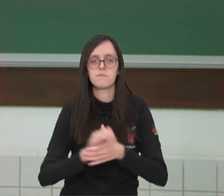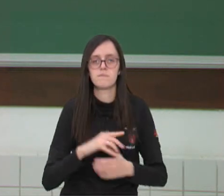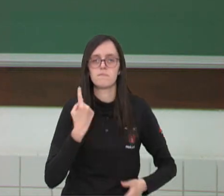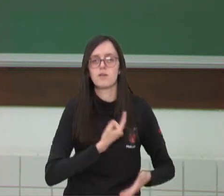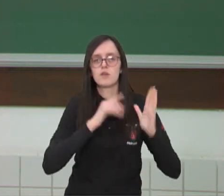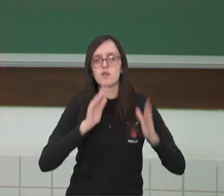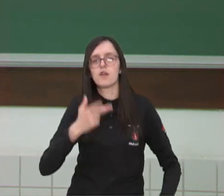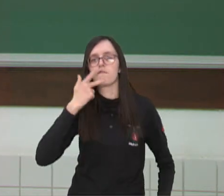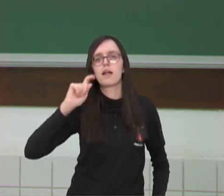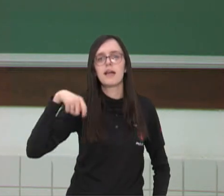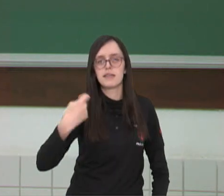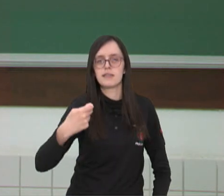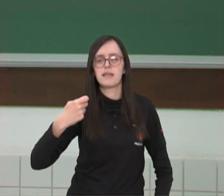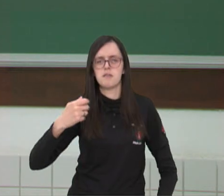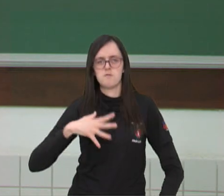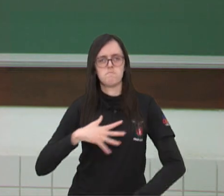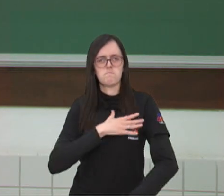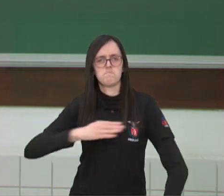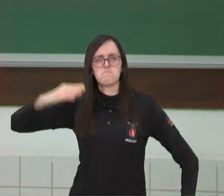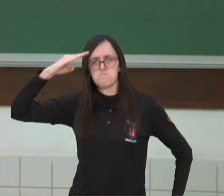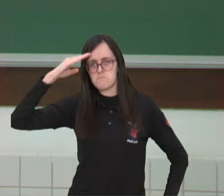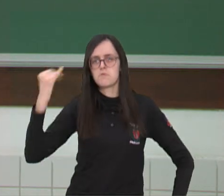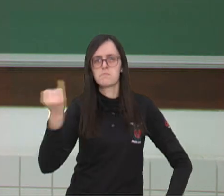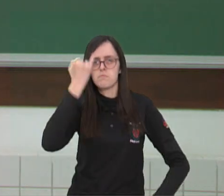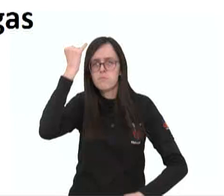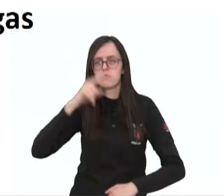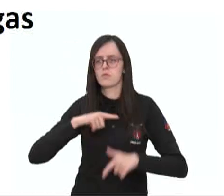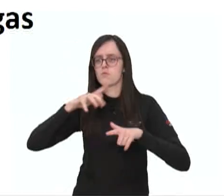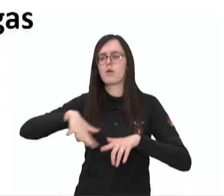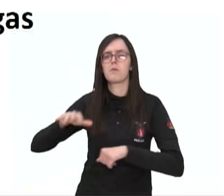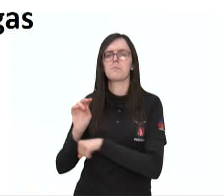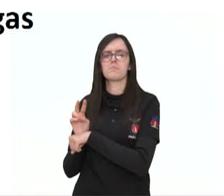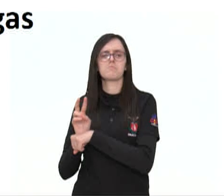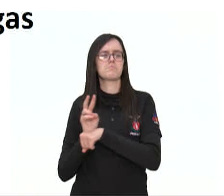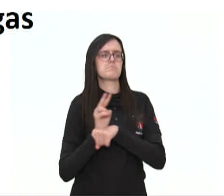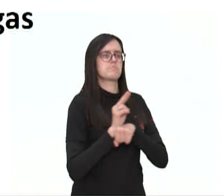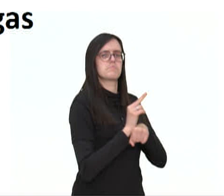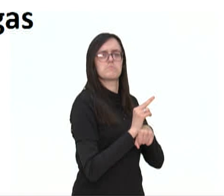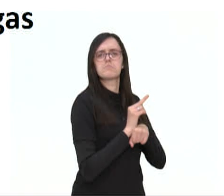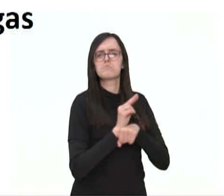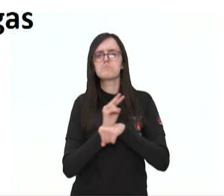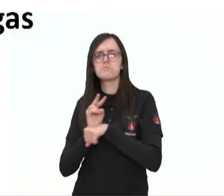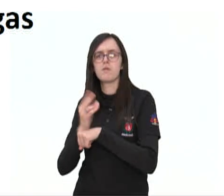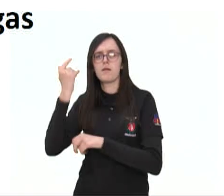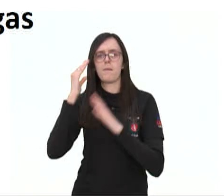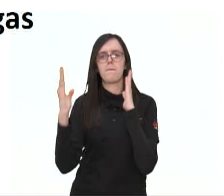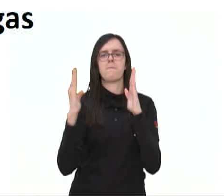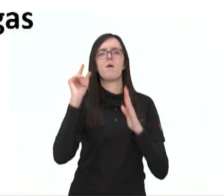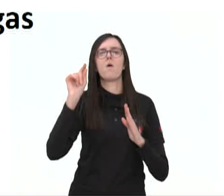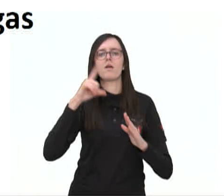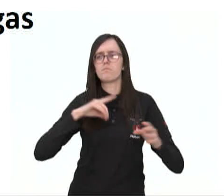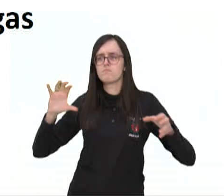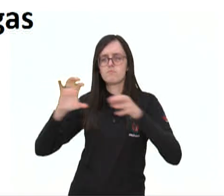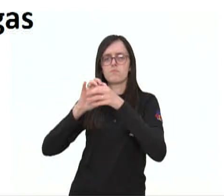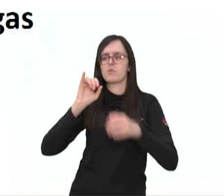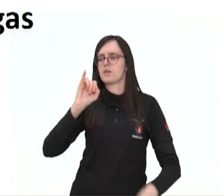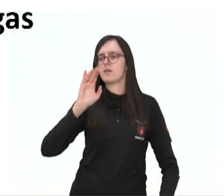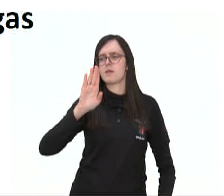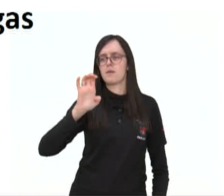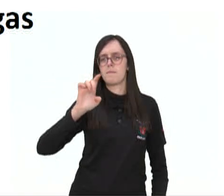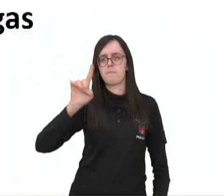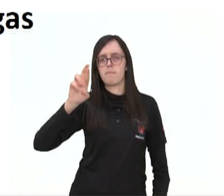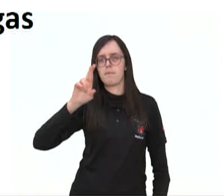sobre fortes militares e a presença militar na região, ainda durante o período da União Ibérica, começaram